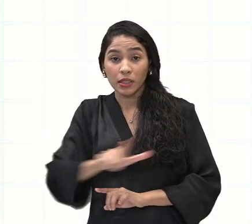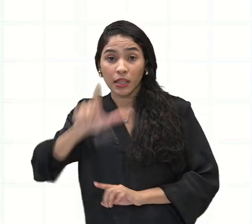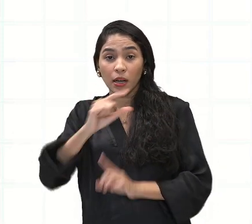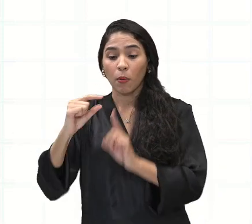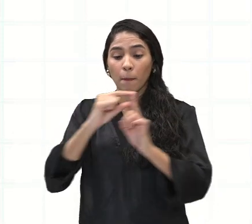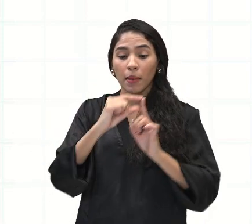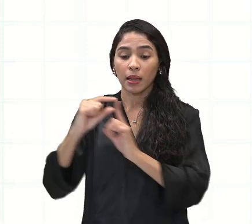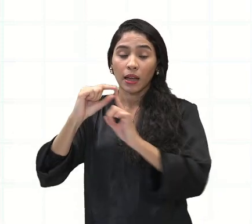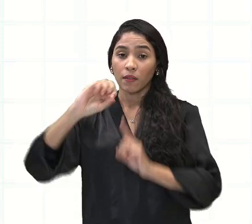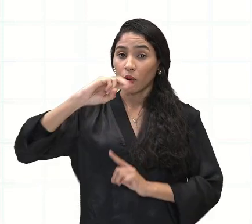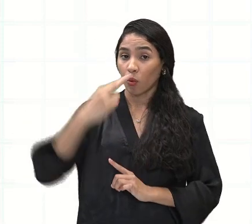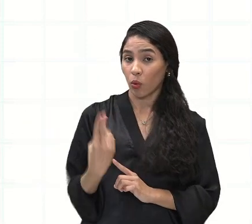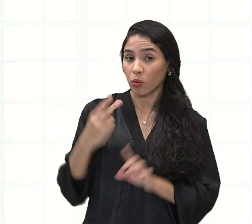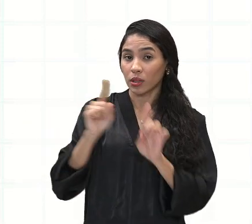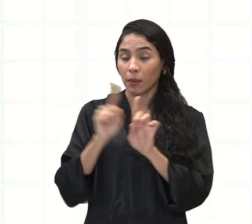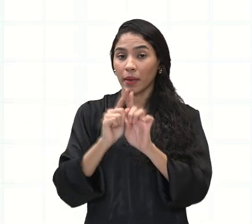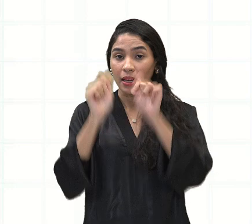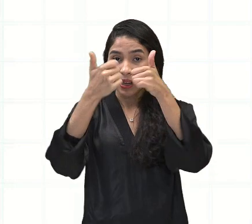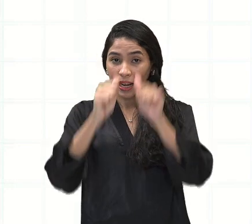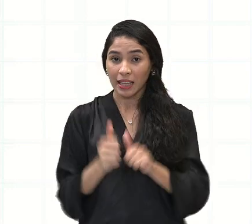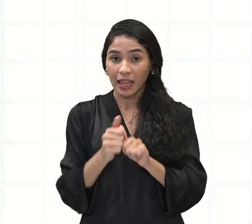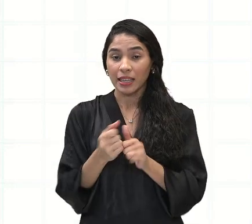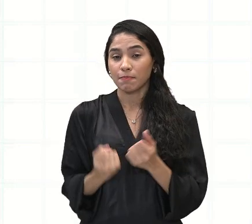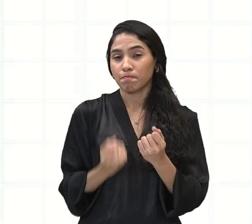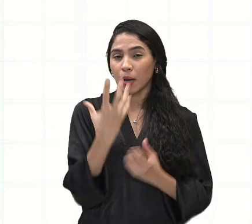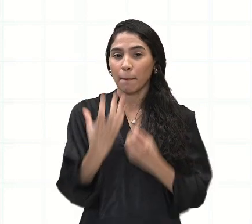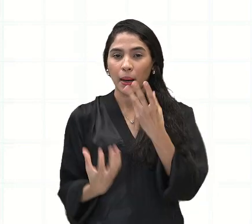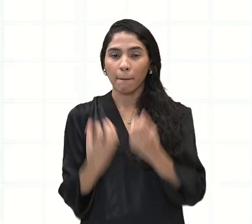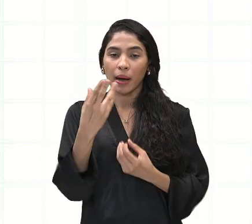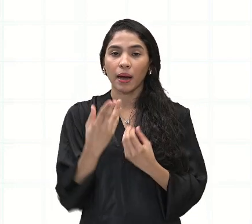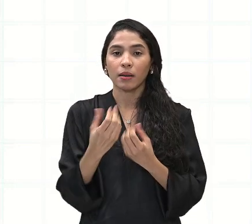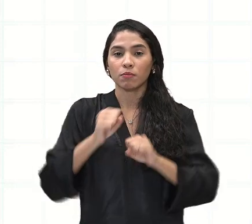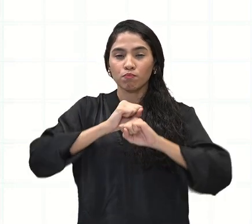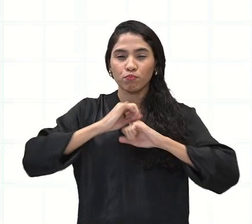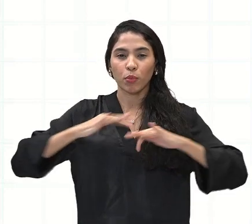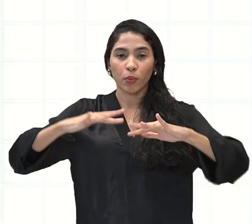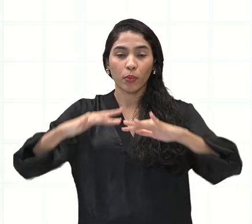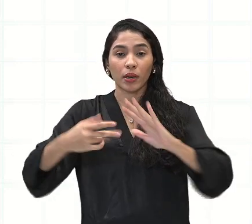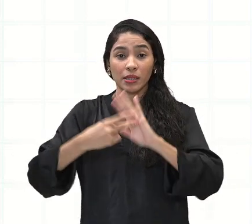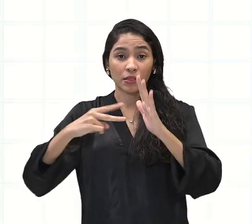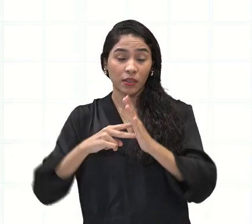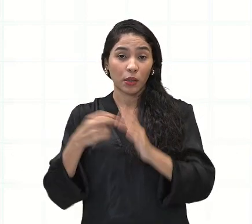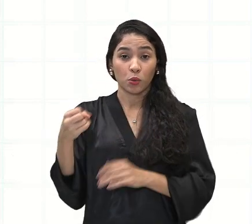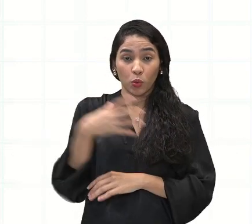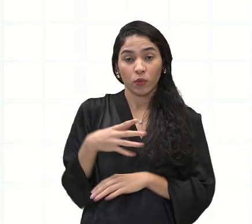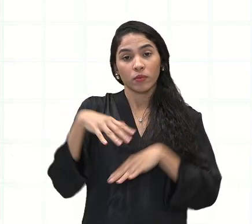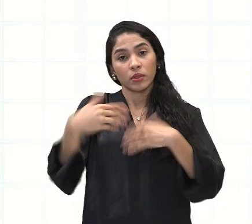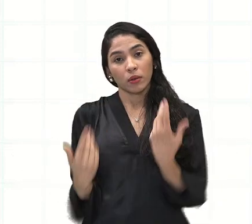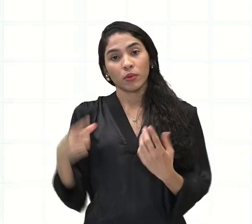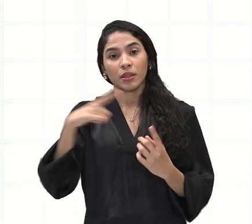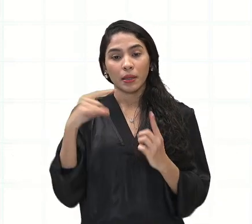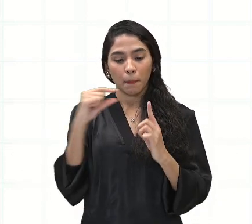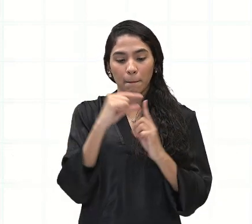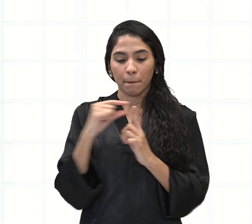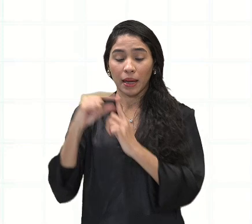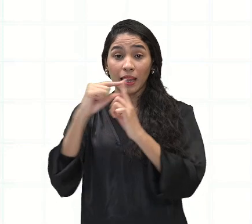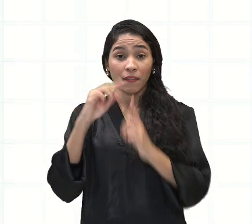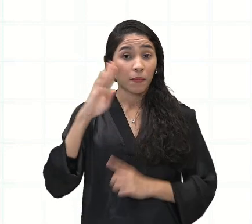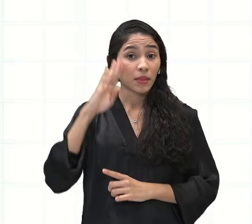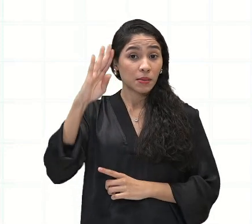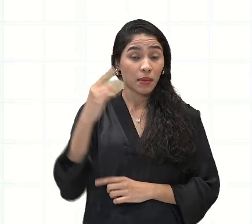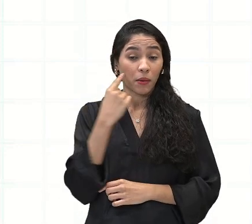ou expressões, criando novas formas de transmitir significados. Então a gente tem algumas palavrinhas-chave aqui que a gente precisa